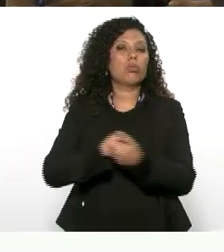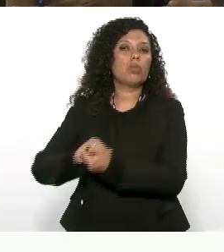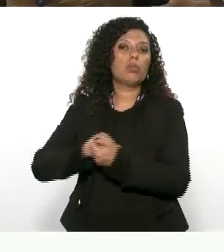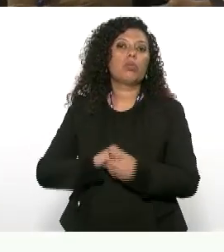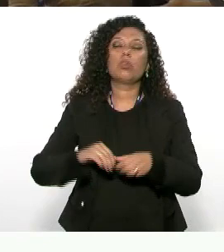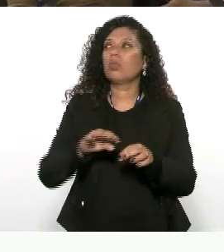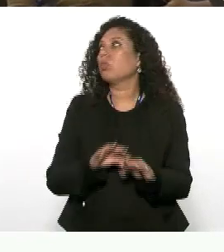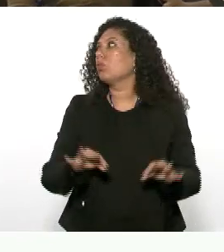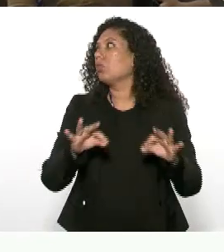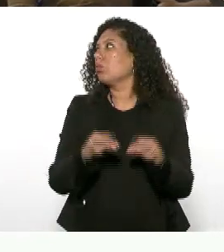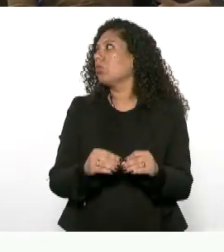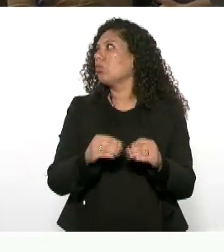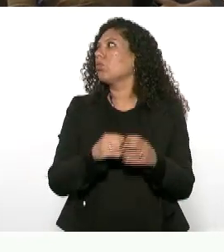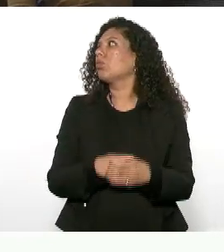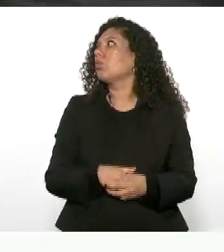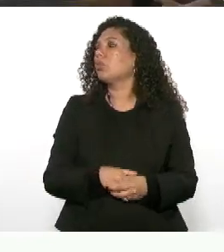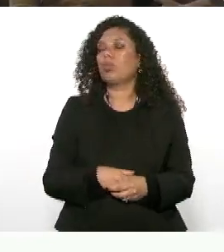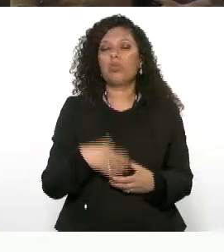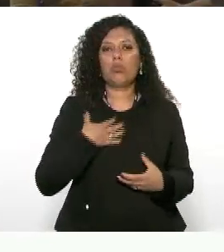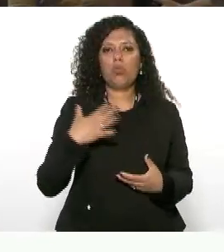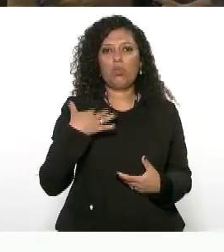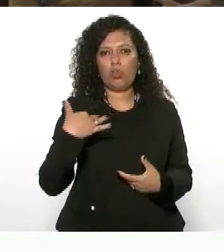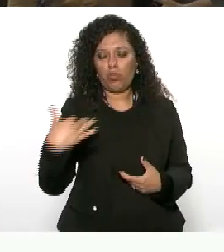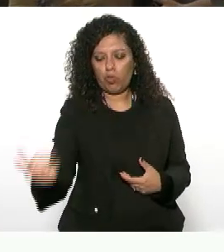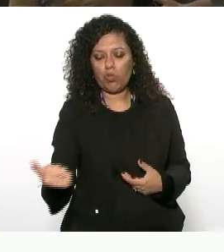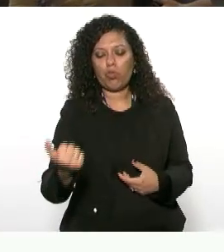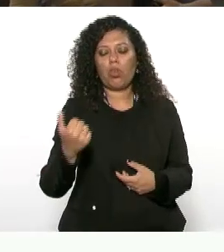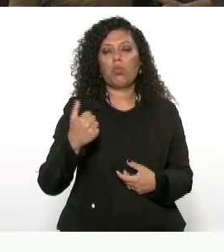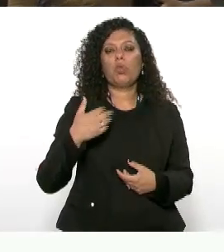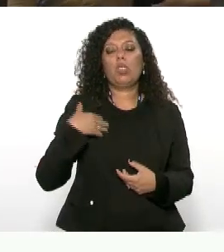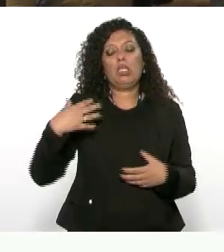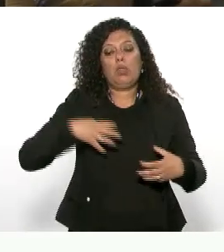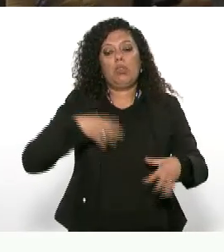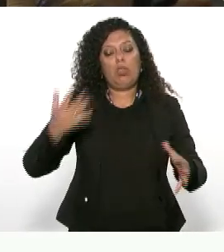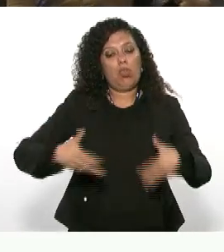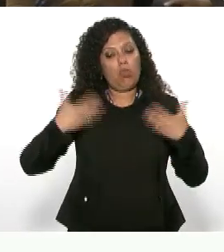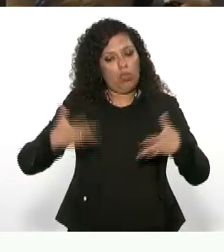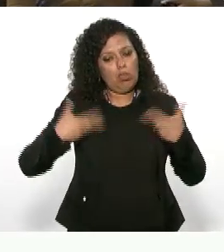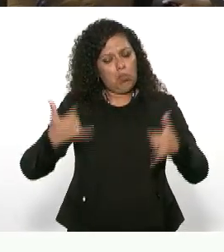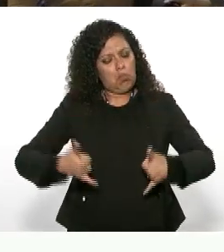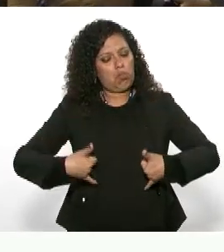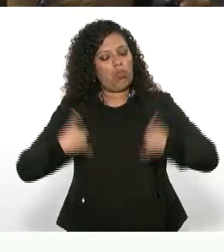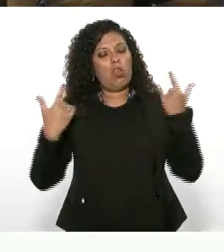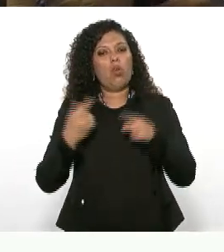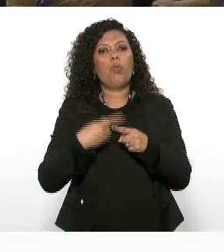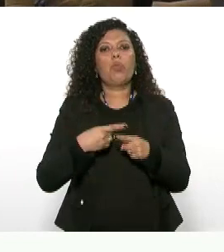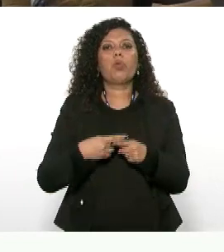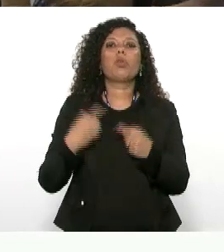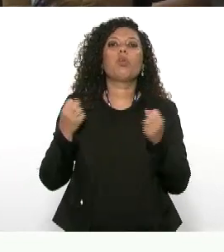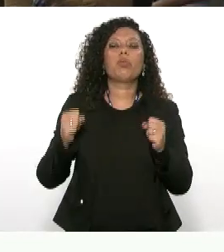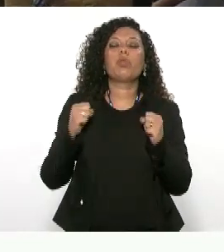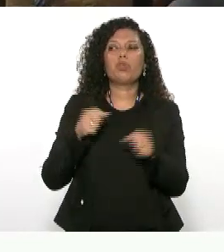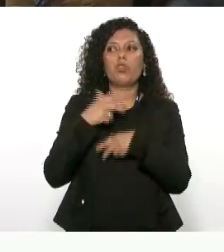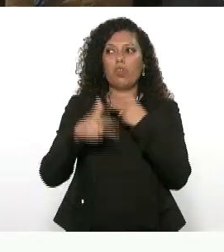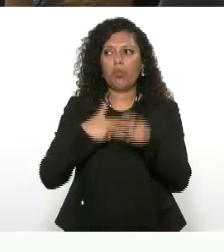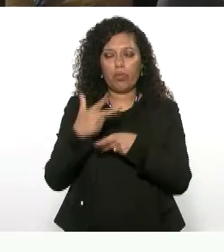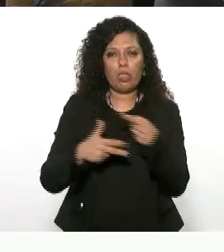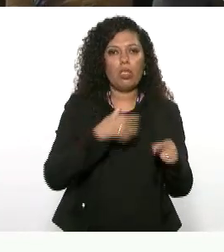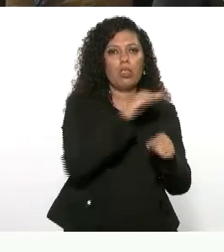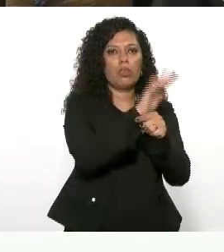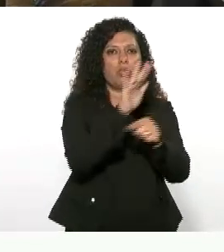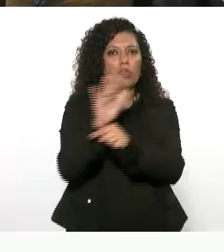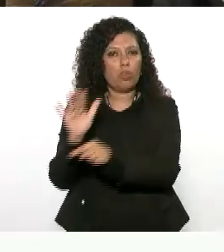presentes. Quando recebi o convite da deputada, eu fiquei muito feliz e honrada por poder trazer a